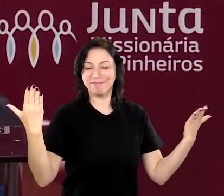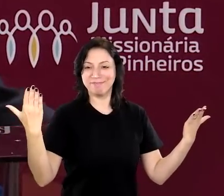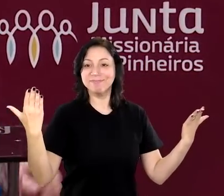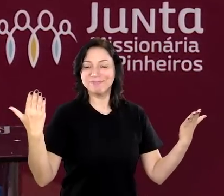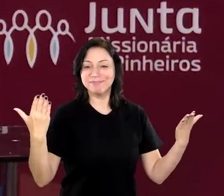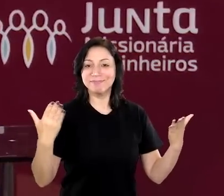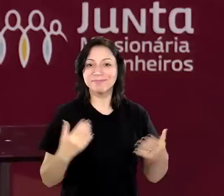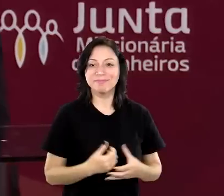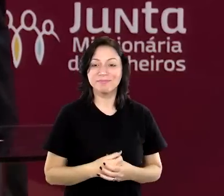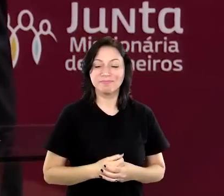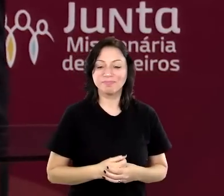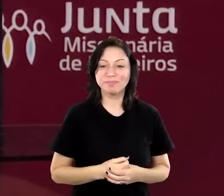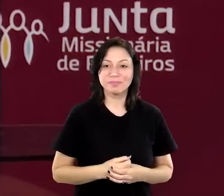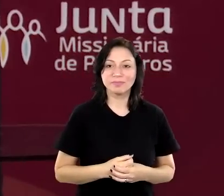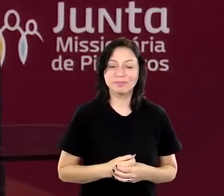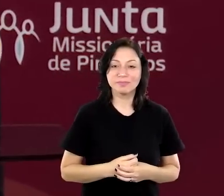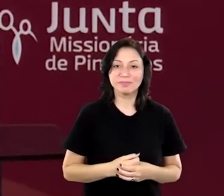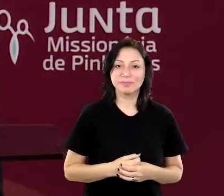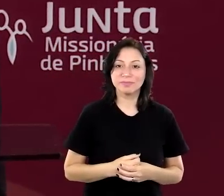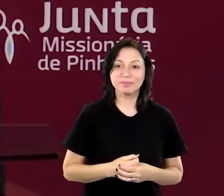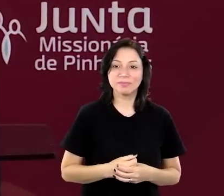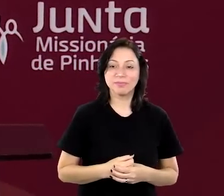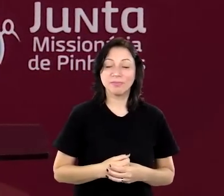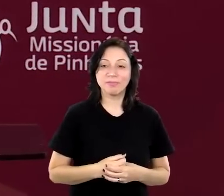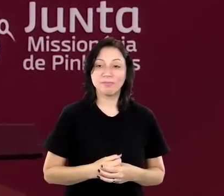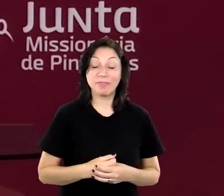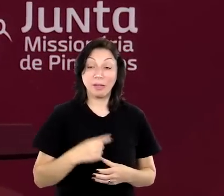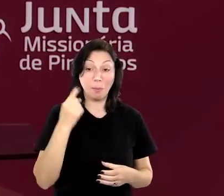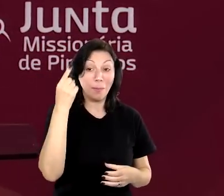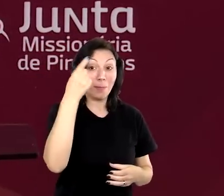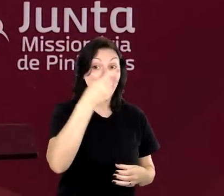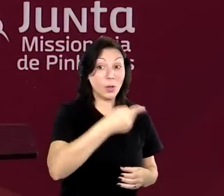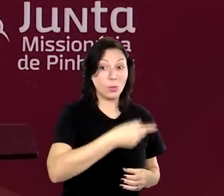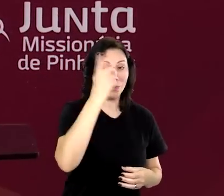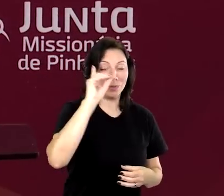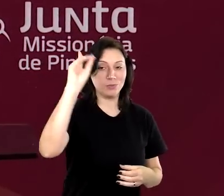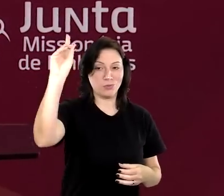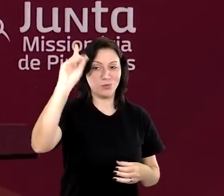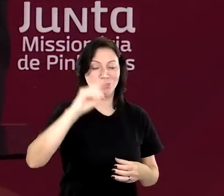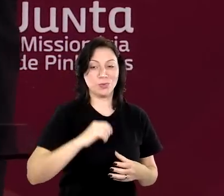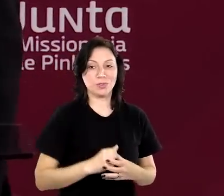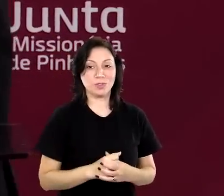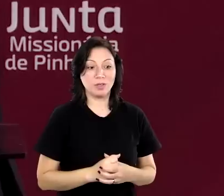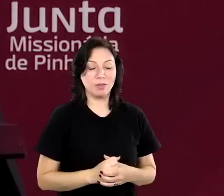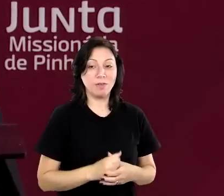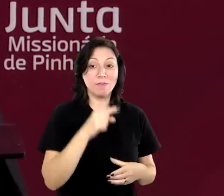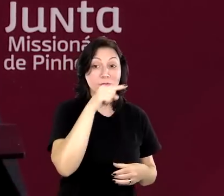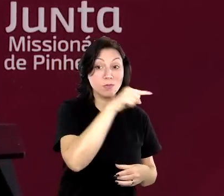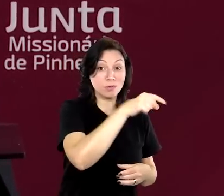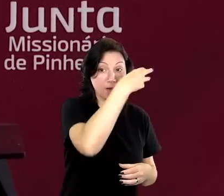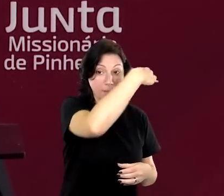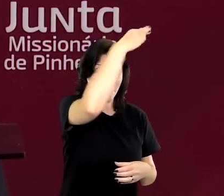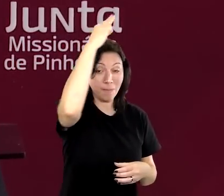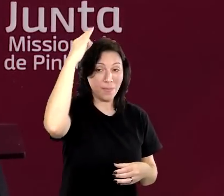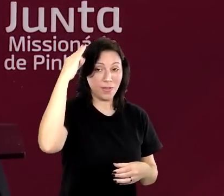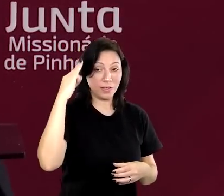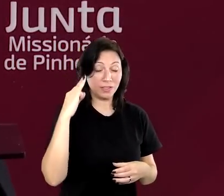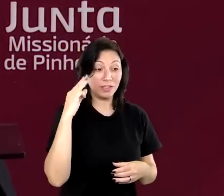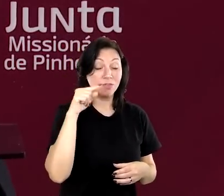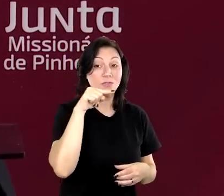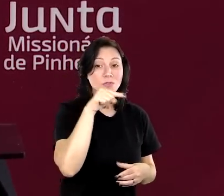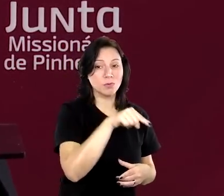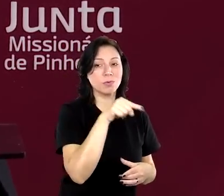Essa expressão está no imperativo. E ele diz: você é muito o